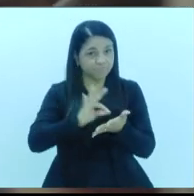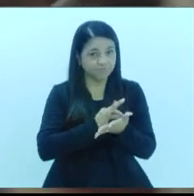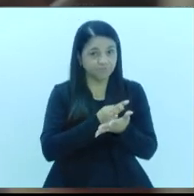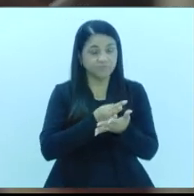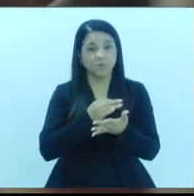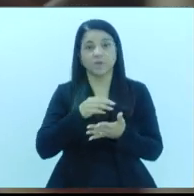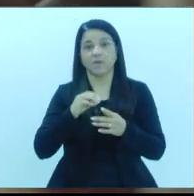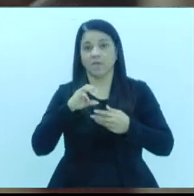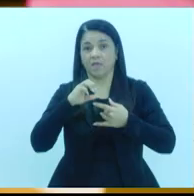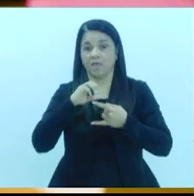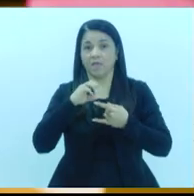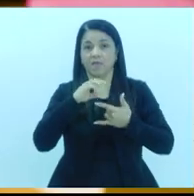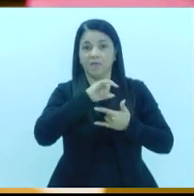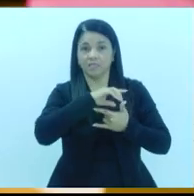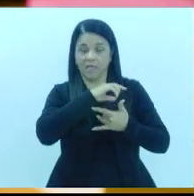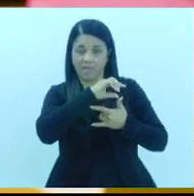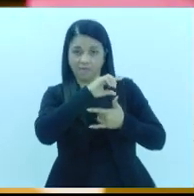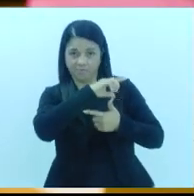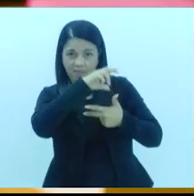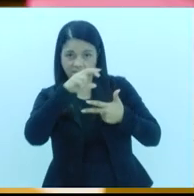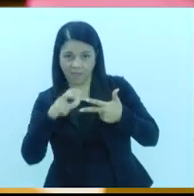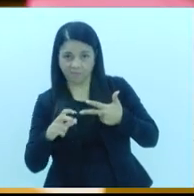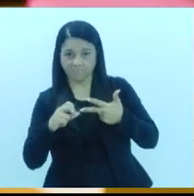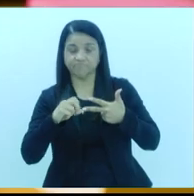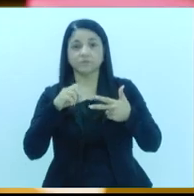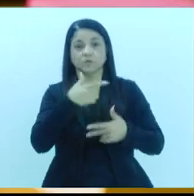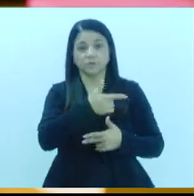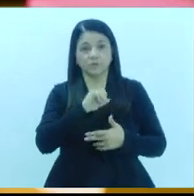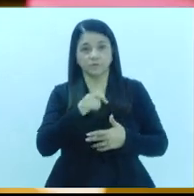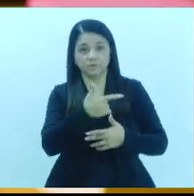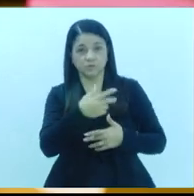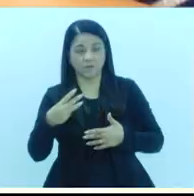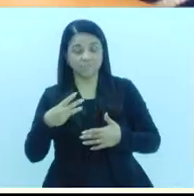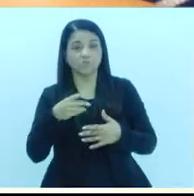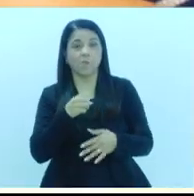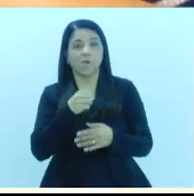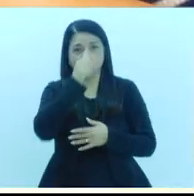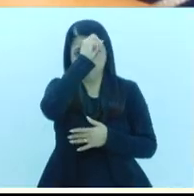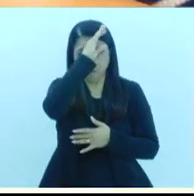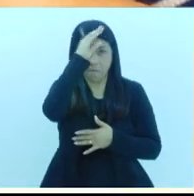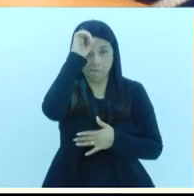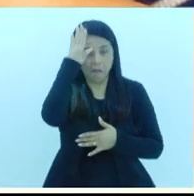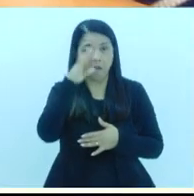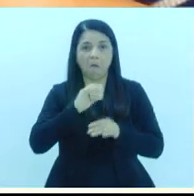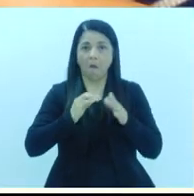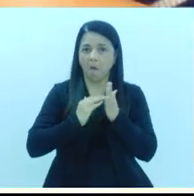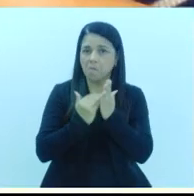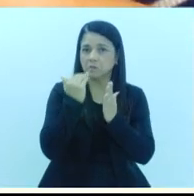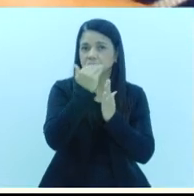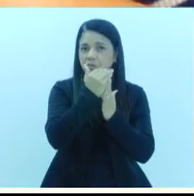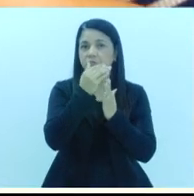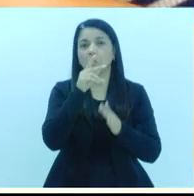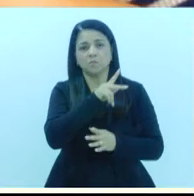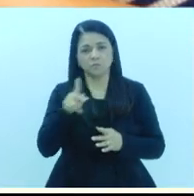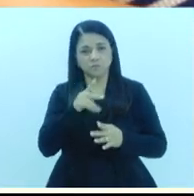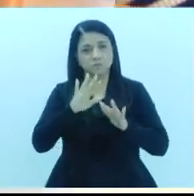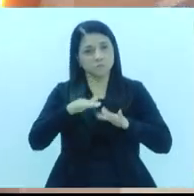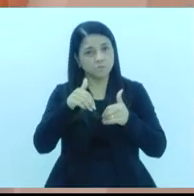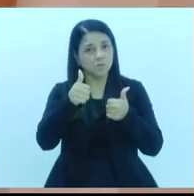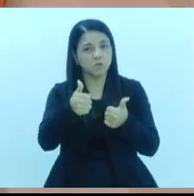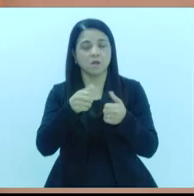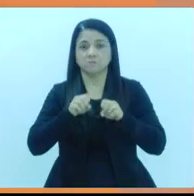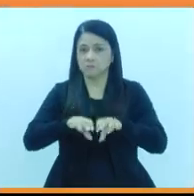Enem 2024. Apesar do aumento do índice de alfabetização, professores afirmam que é preciso melhorar o